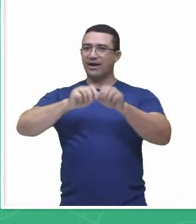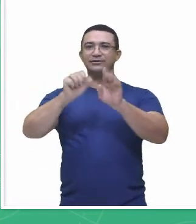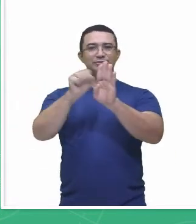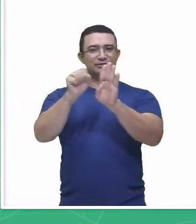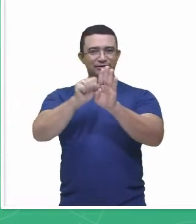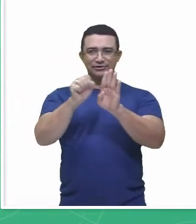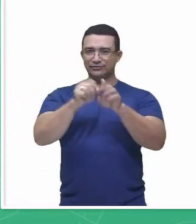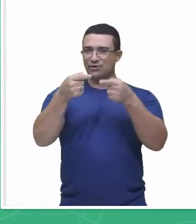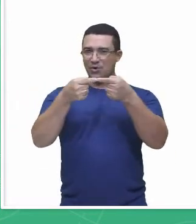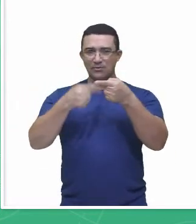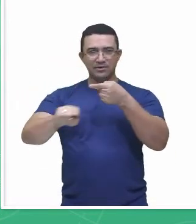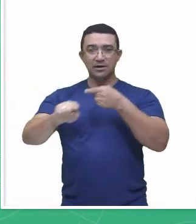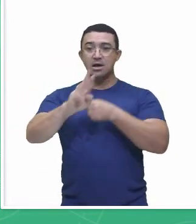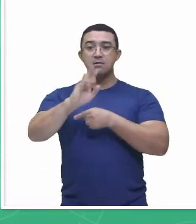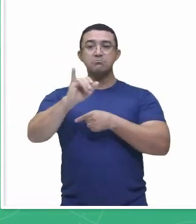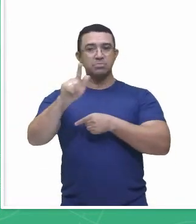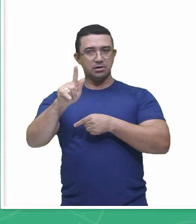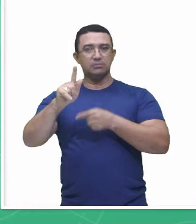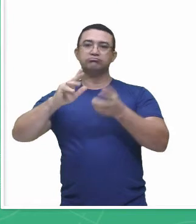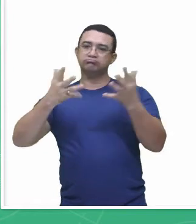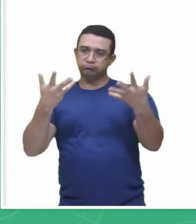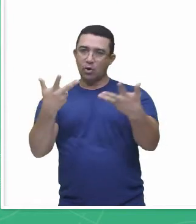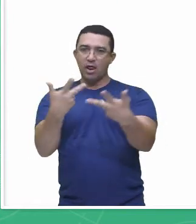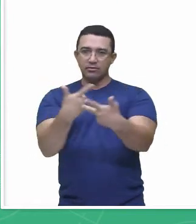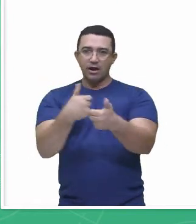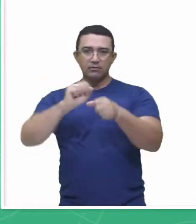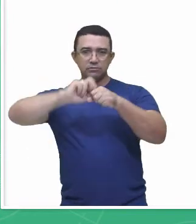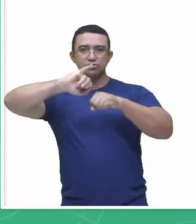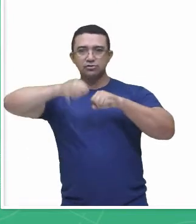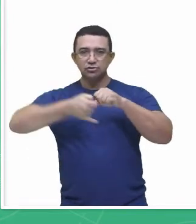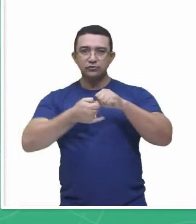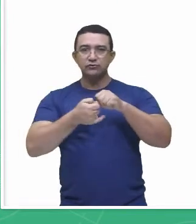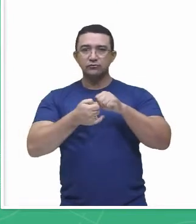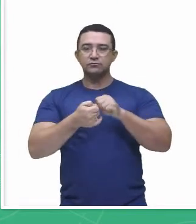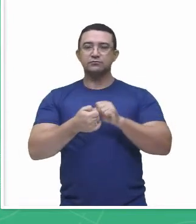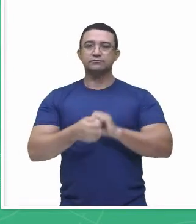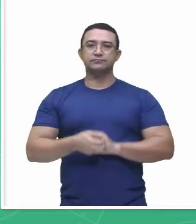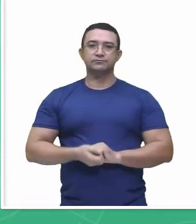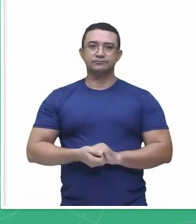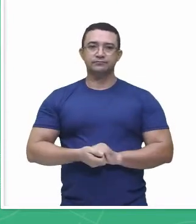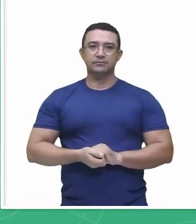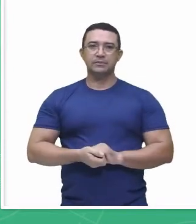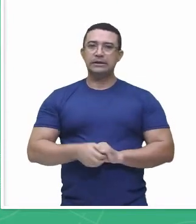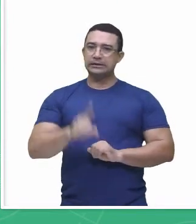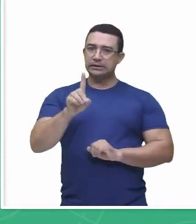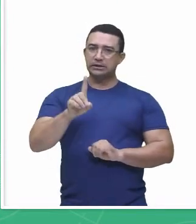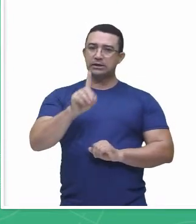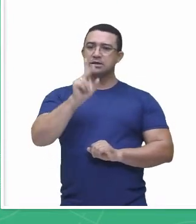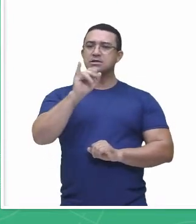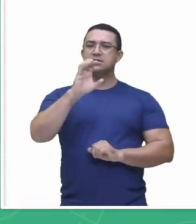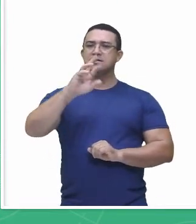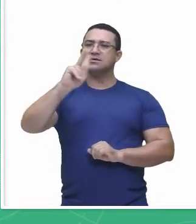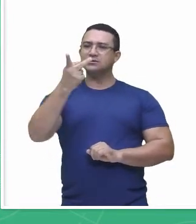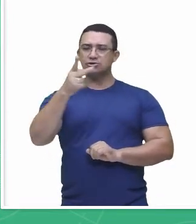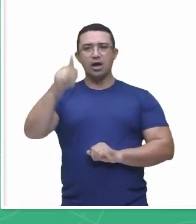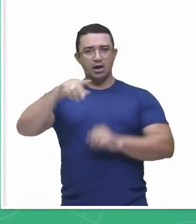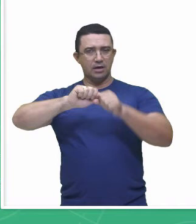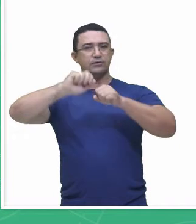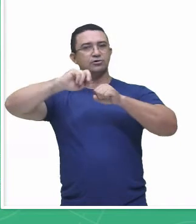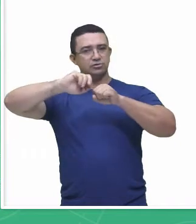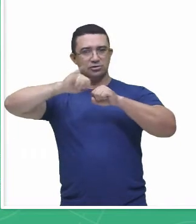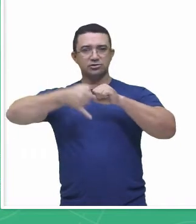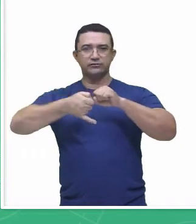é um substantivo. Big é um adjetivo, beautiful é um adjetivo. Letra D, rich, adjetivo,